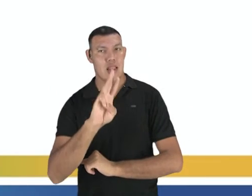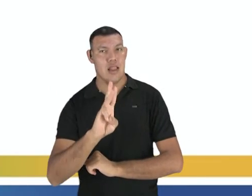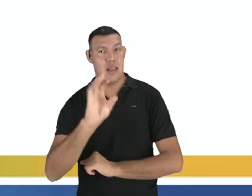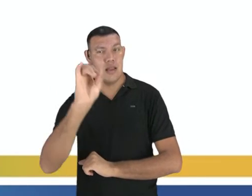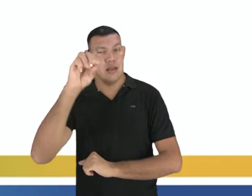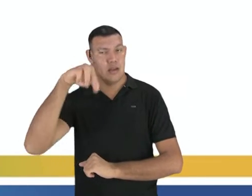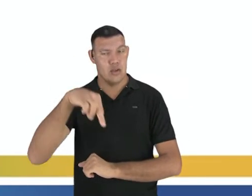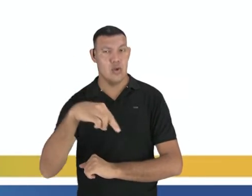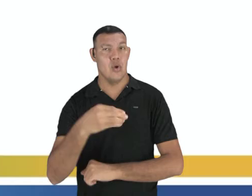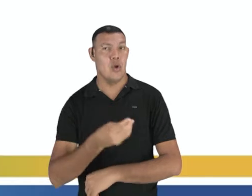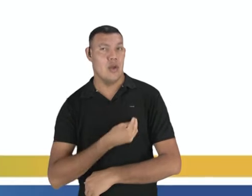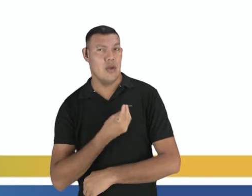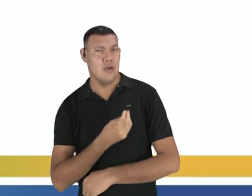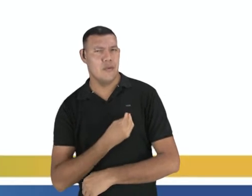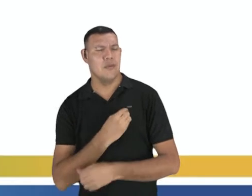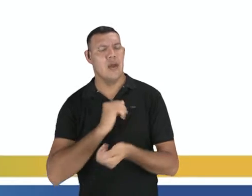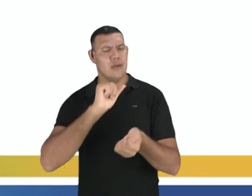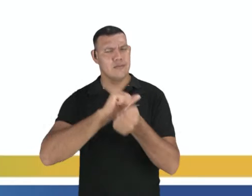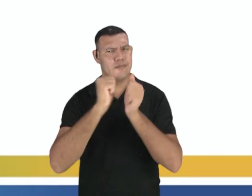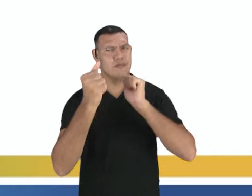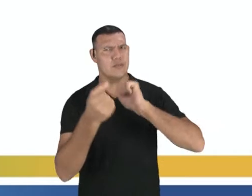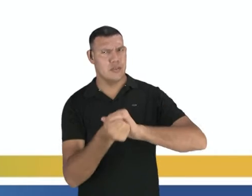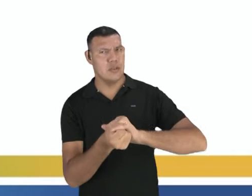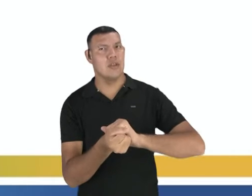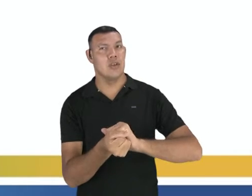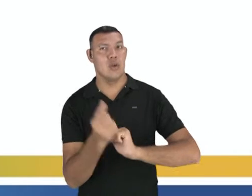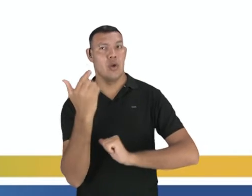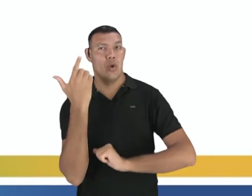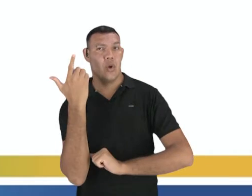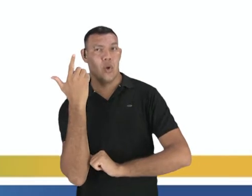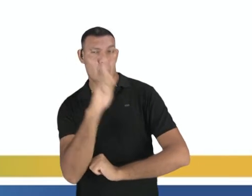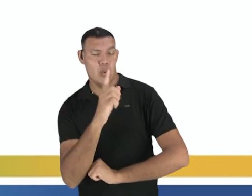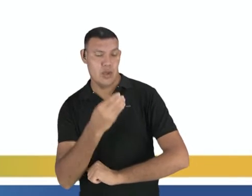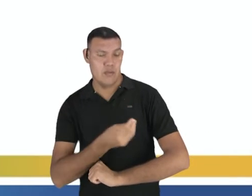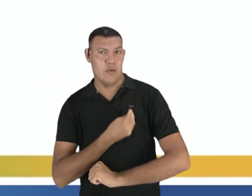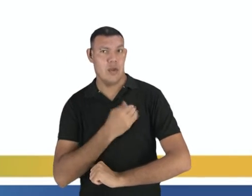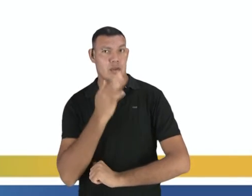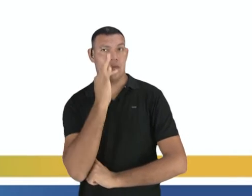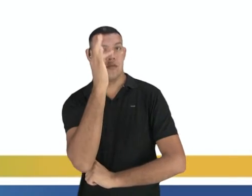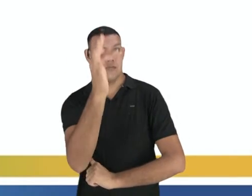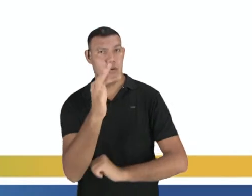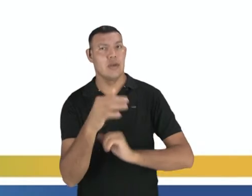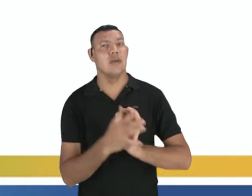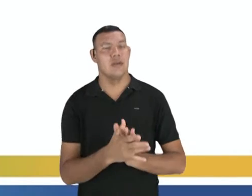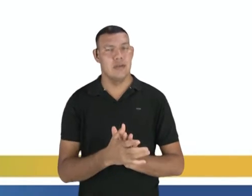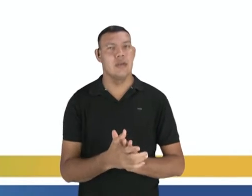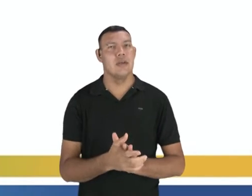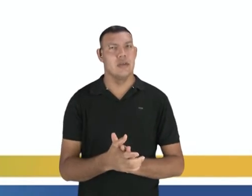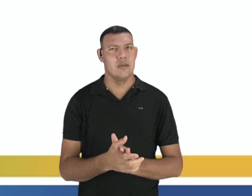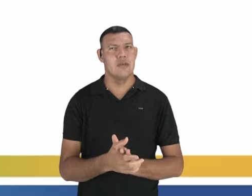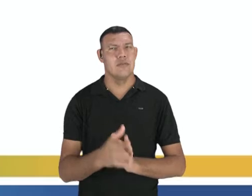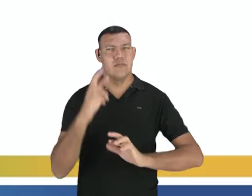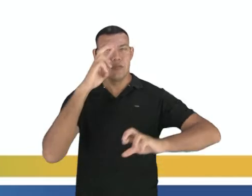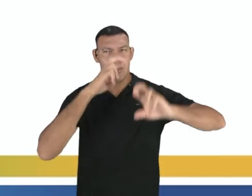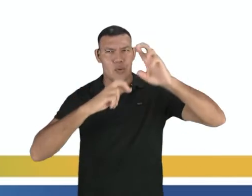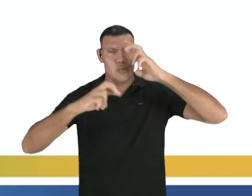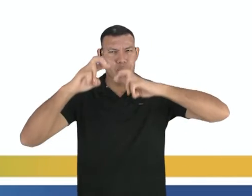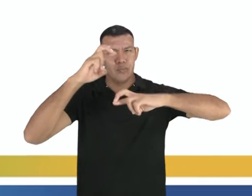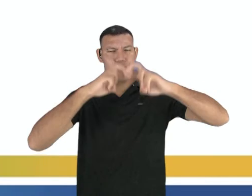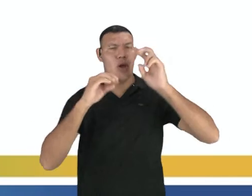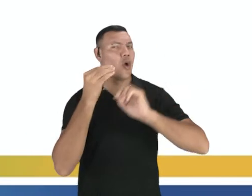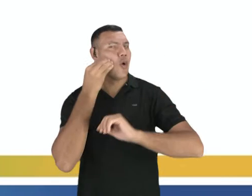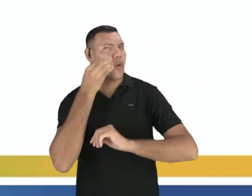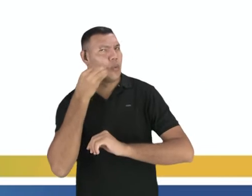apenas os organismos mais adaptáveis sobreviveriam. E depois de várias observações,